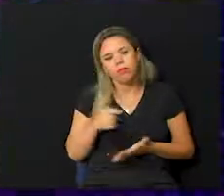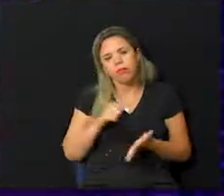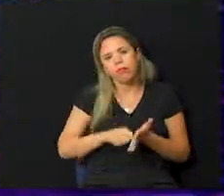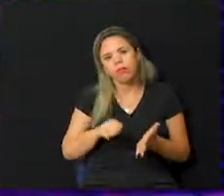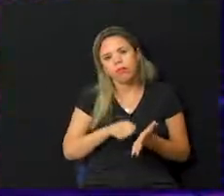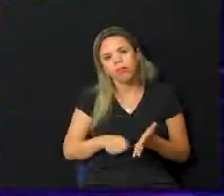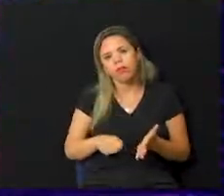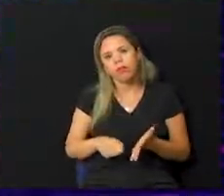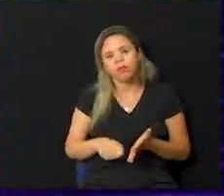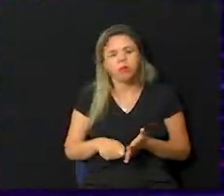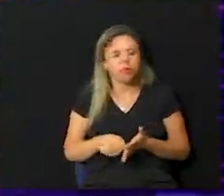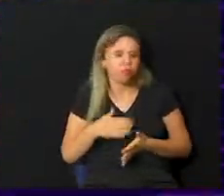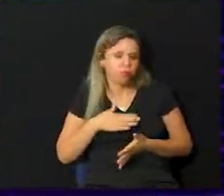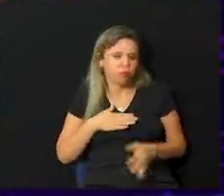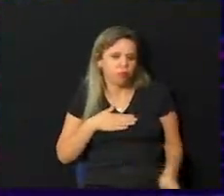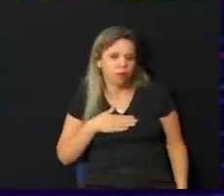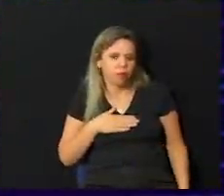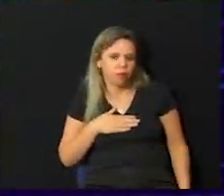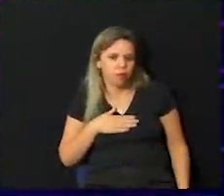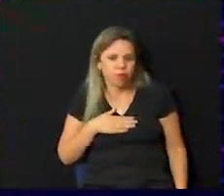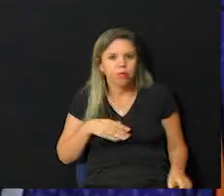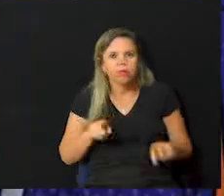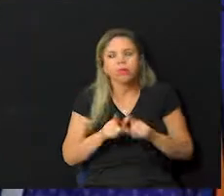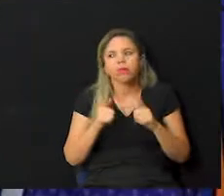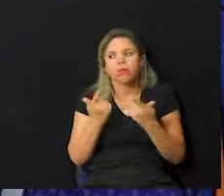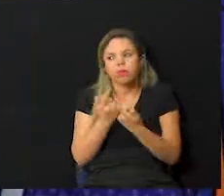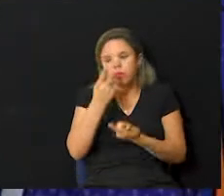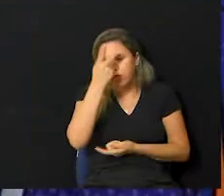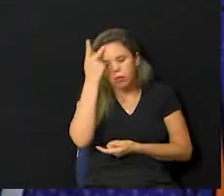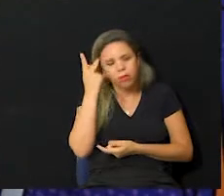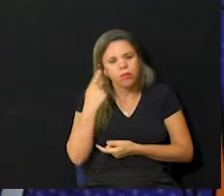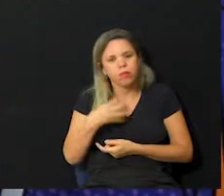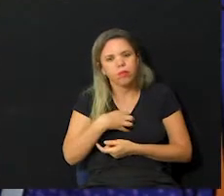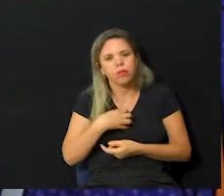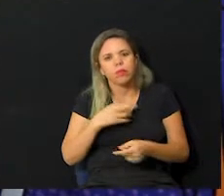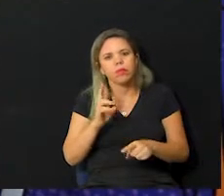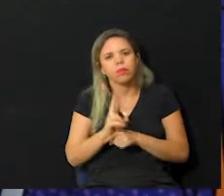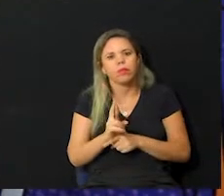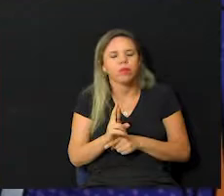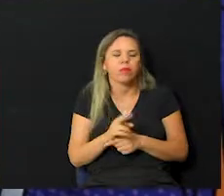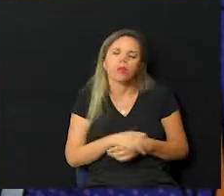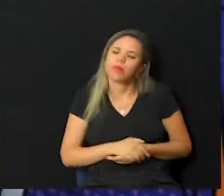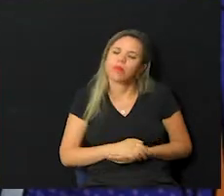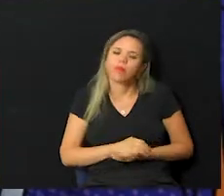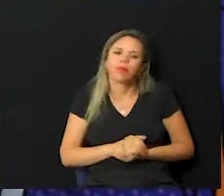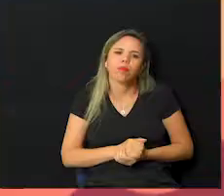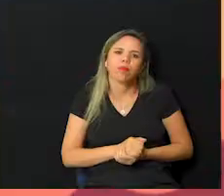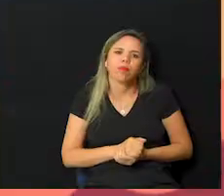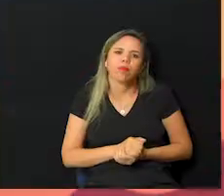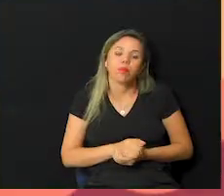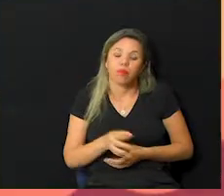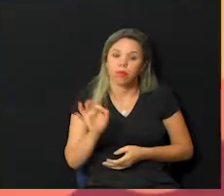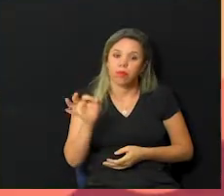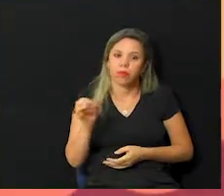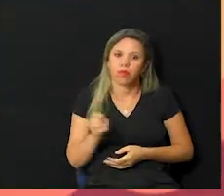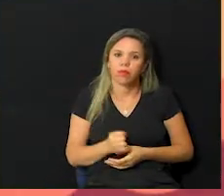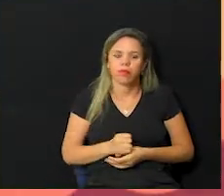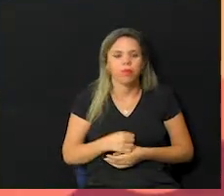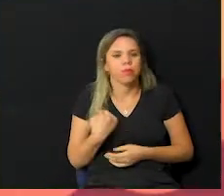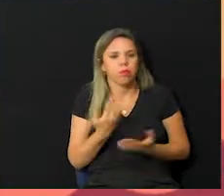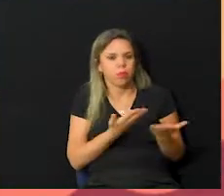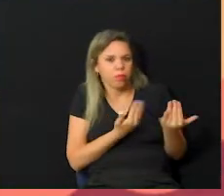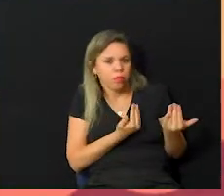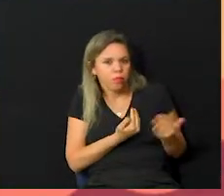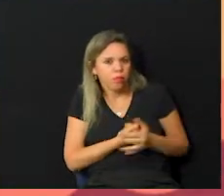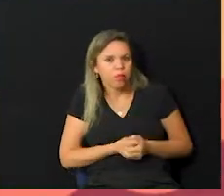que eu escrevo não só para mim, mas também para um grupo de pessoas que vá se sentir representada de alguma forma. Exatamente. Nós